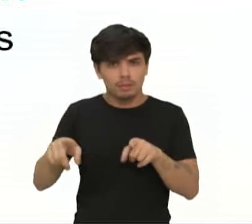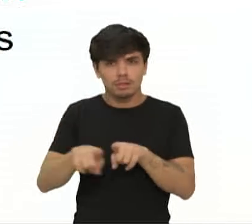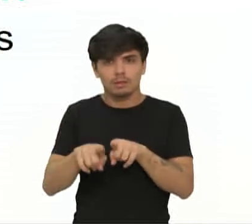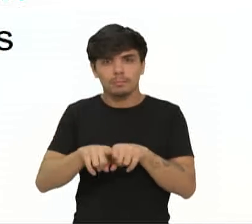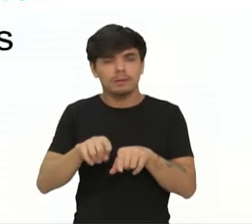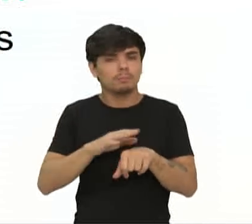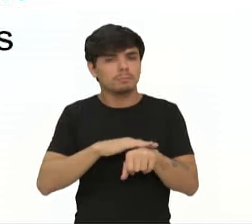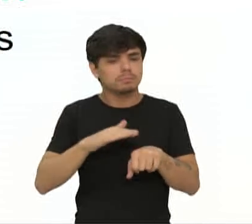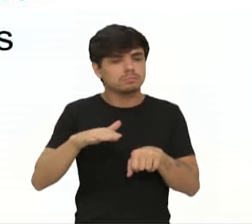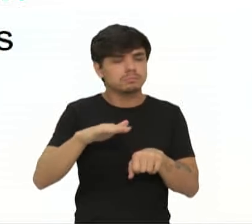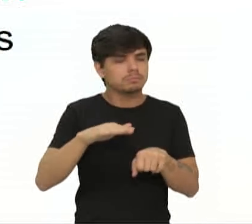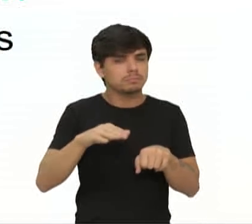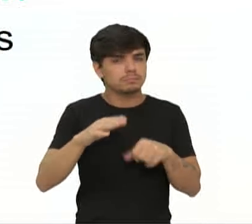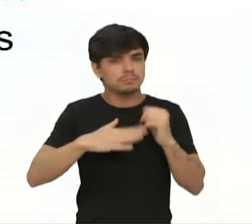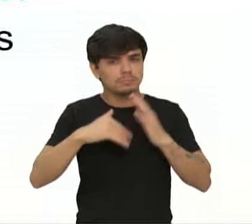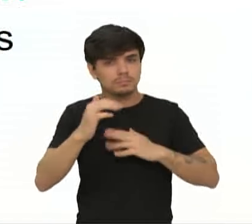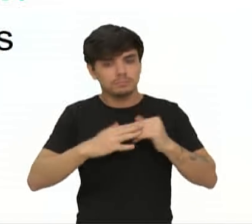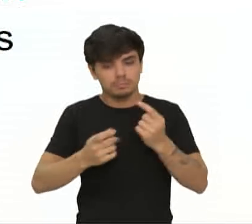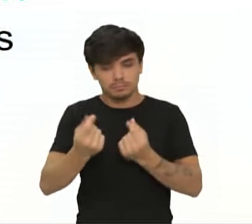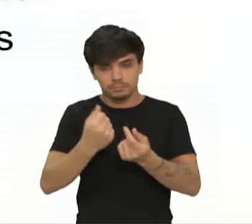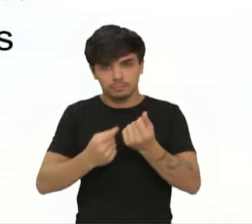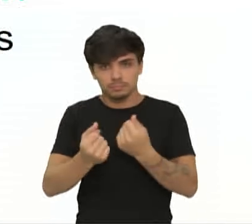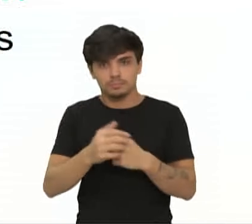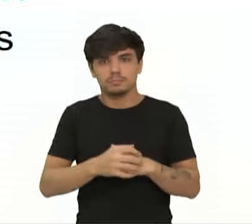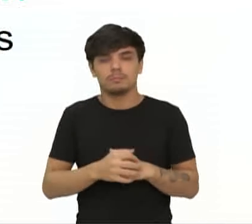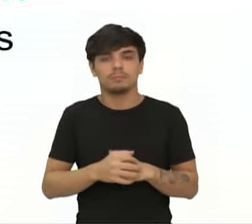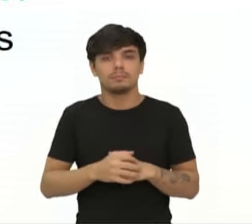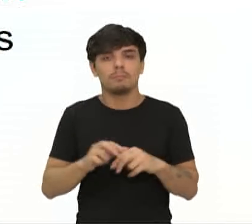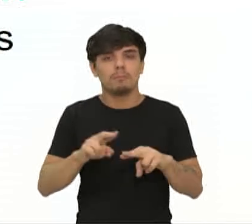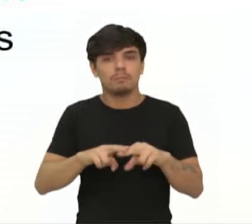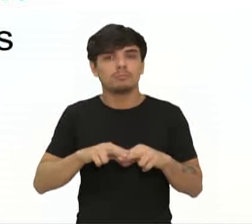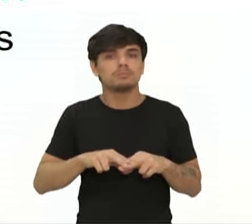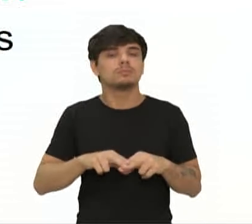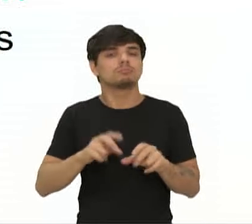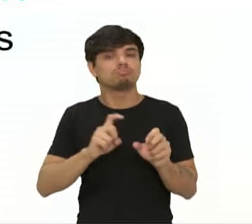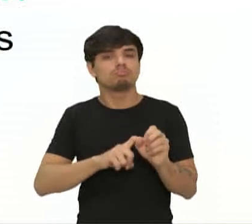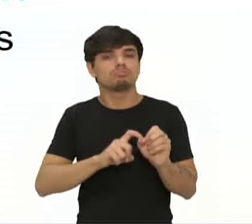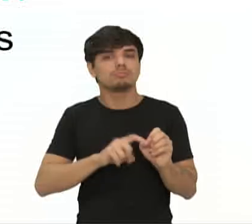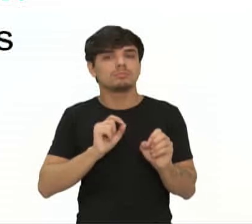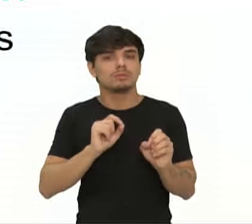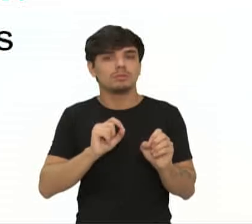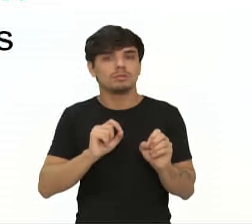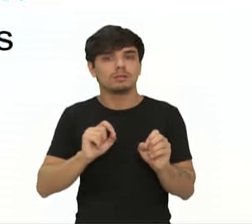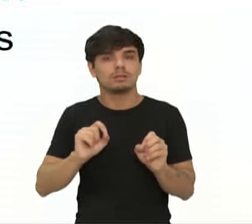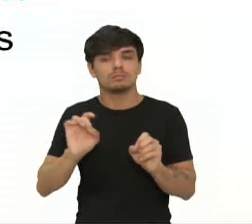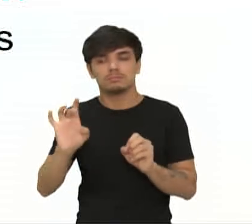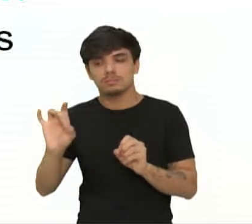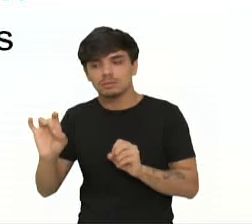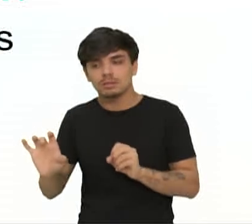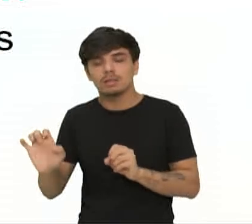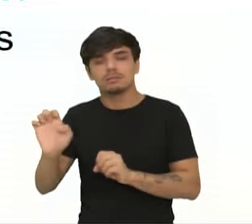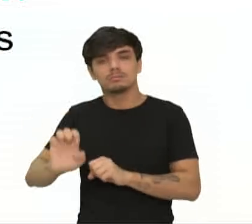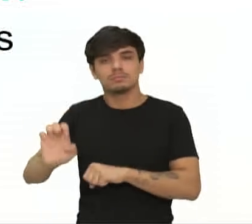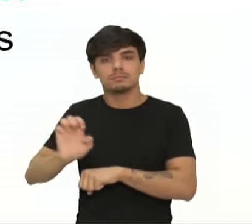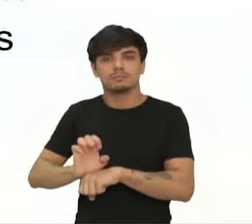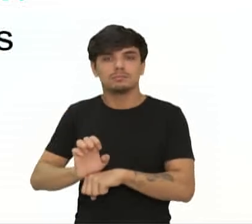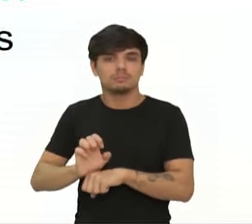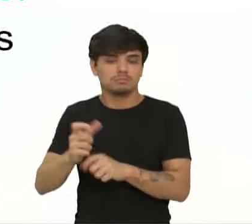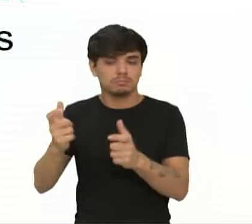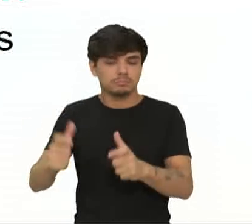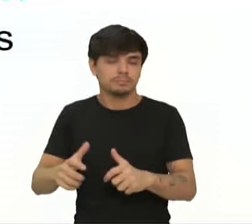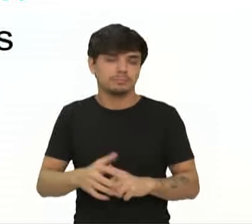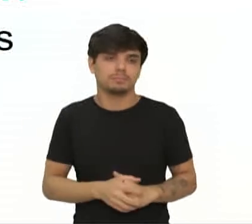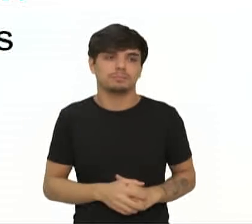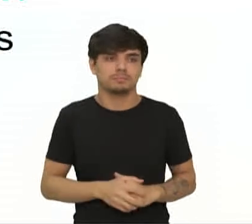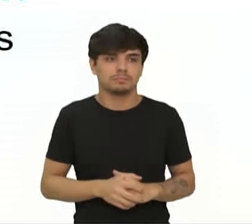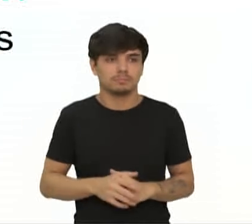período, o conjunto de práticas mercantilistas, pois dependiam das convicções de cada estado, cada nação. E a B,